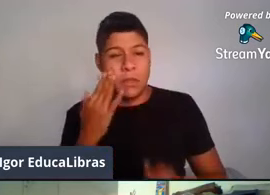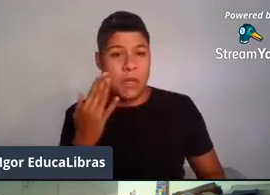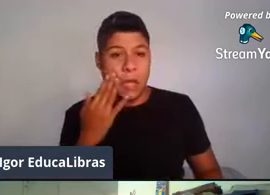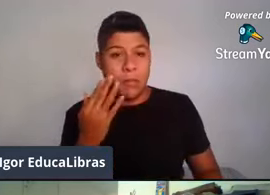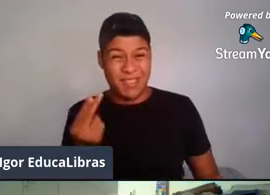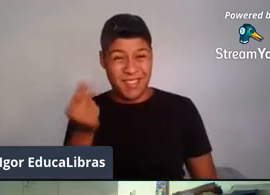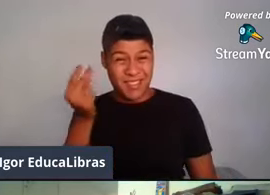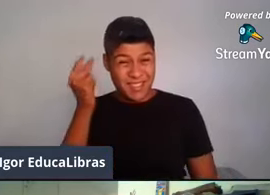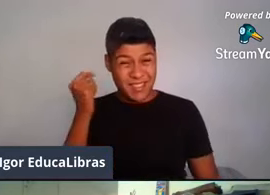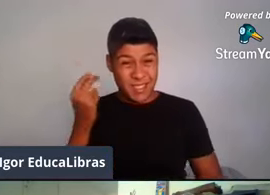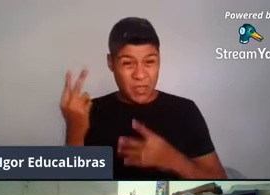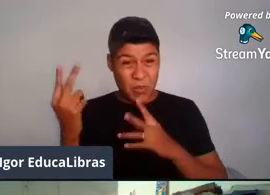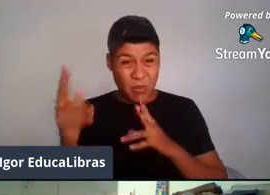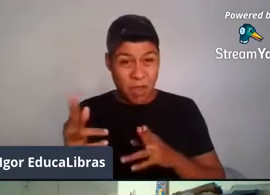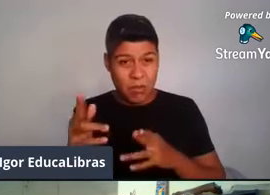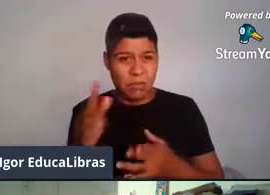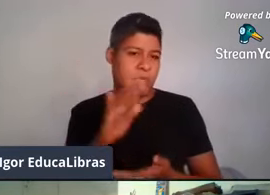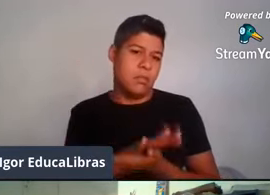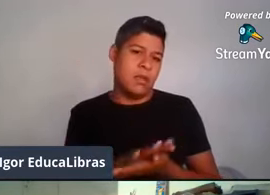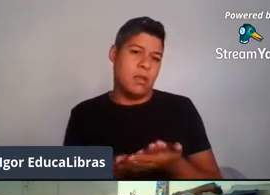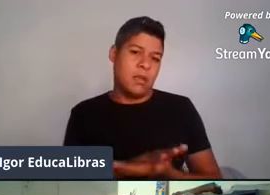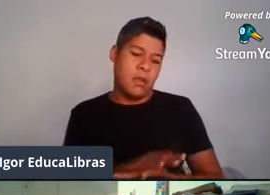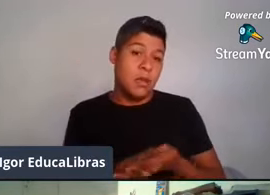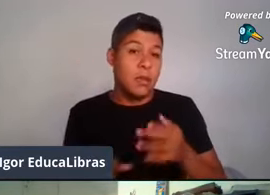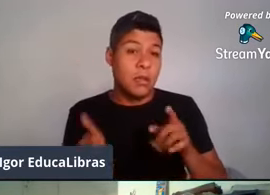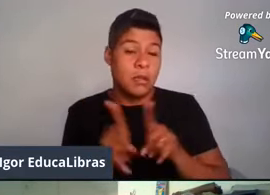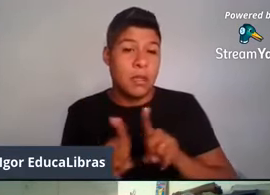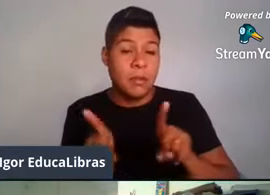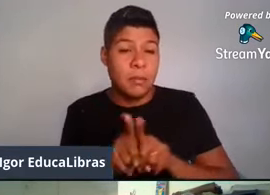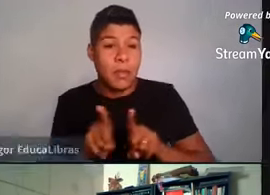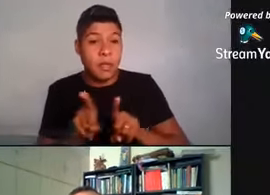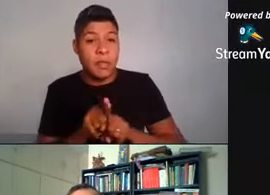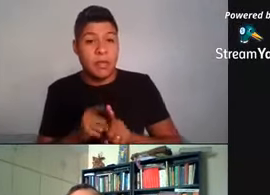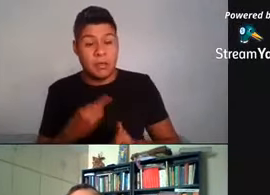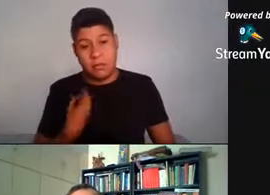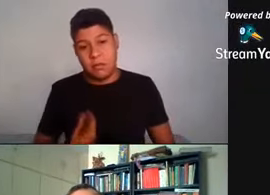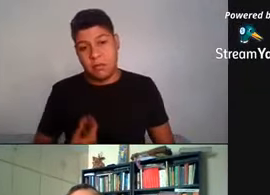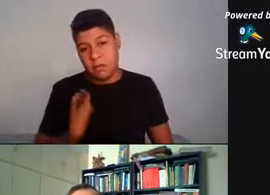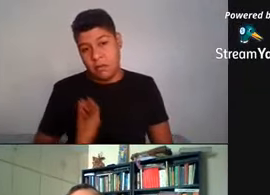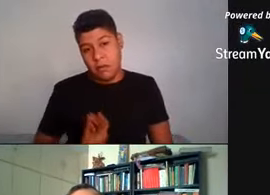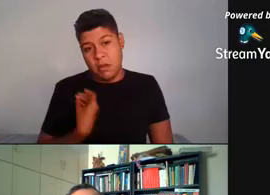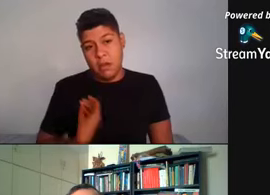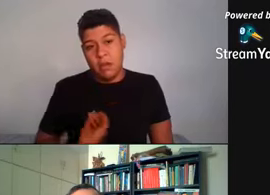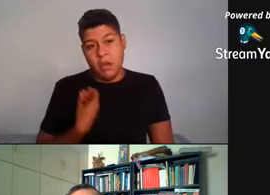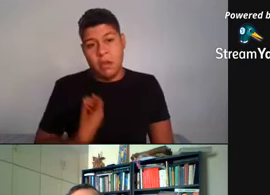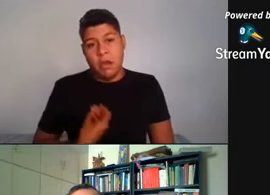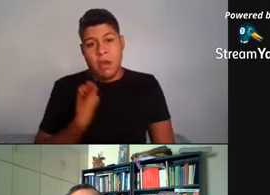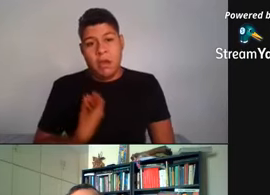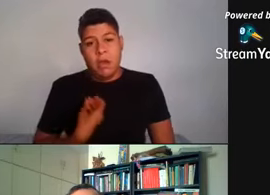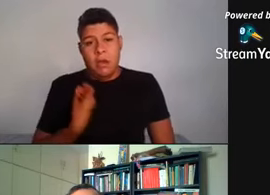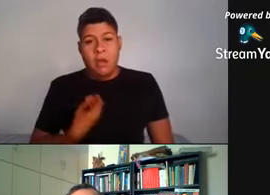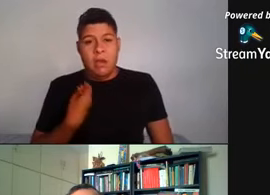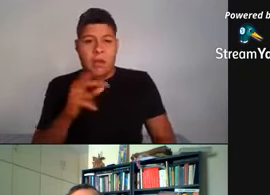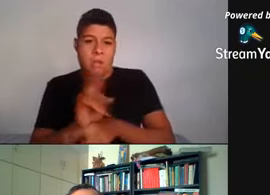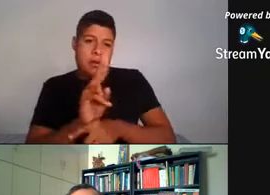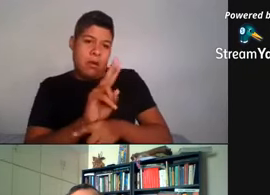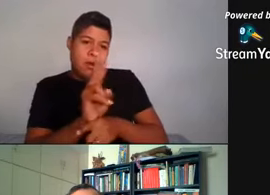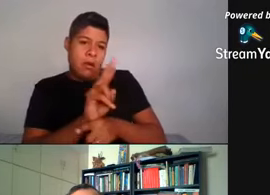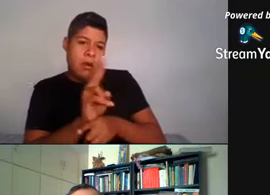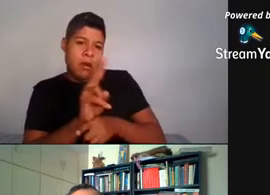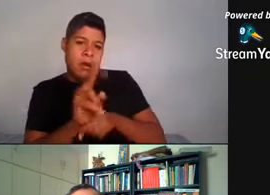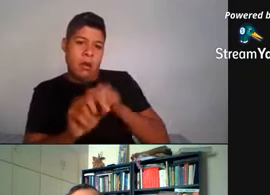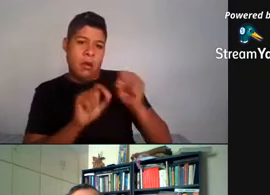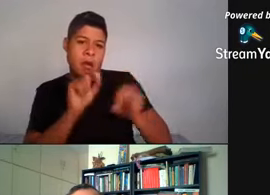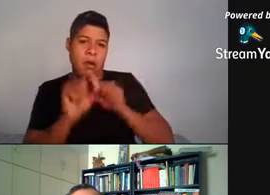era. E por outro lado, nós temos aí, por parte das autoridades, de quem fiscaliza,